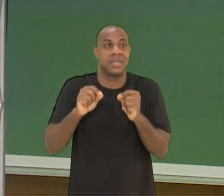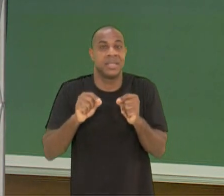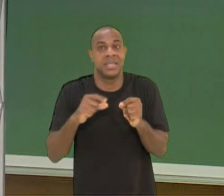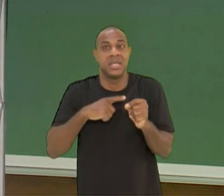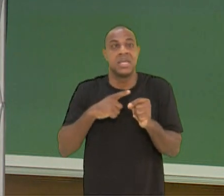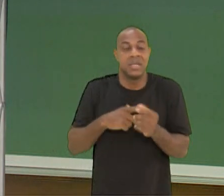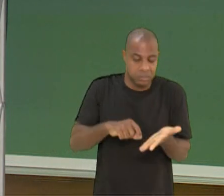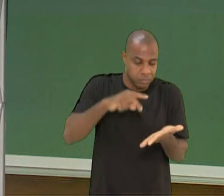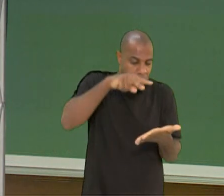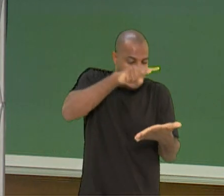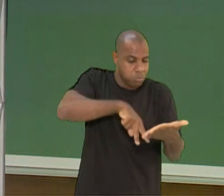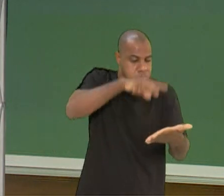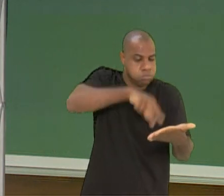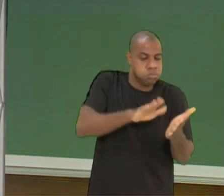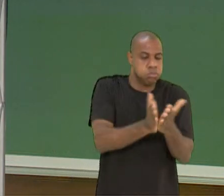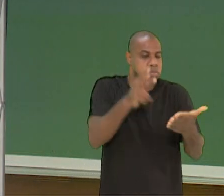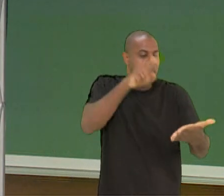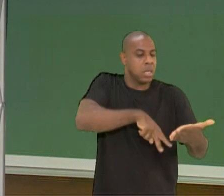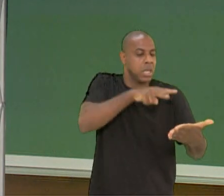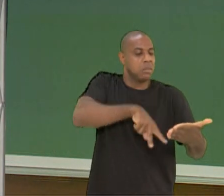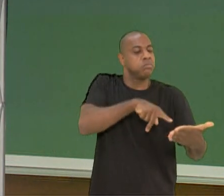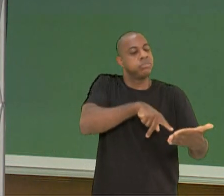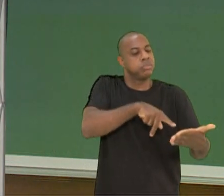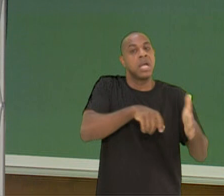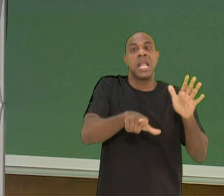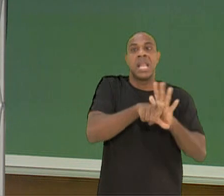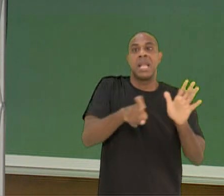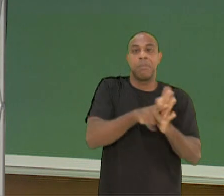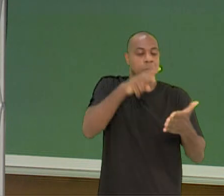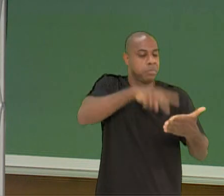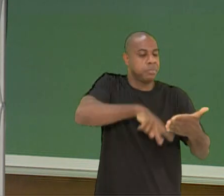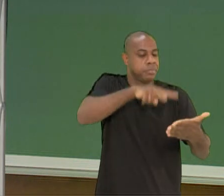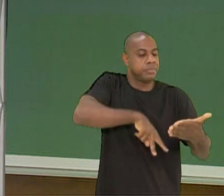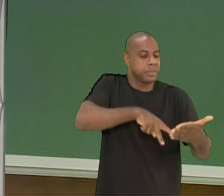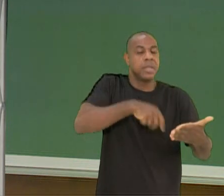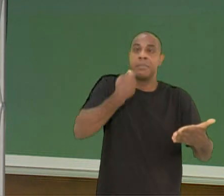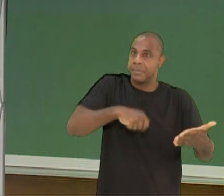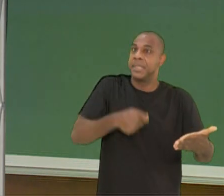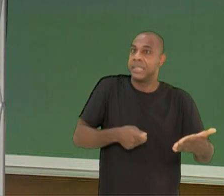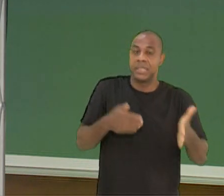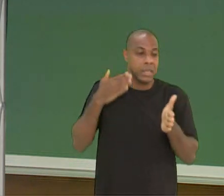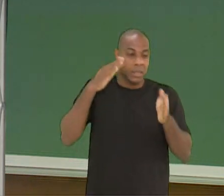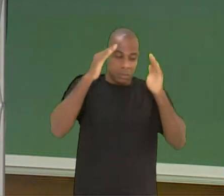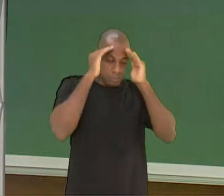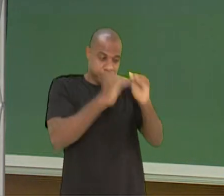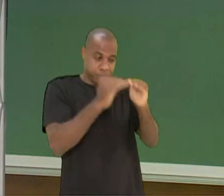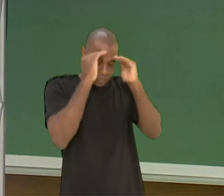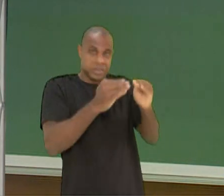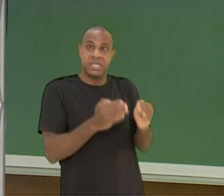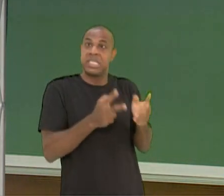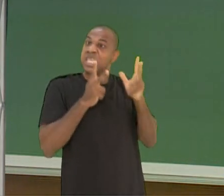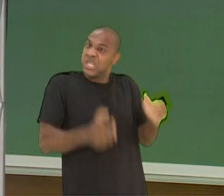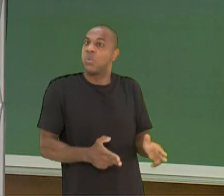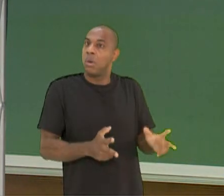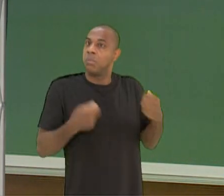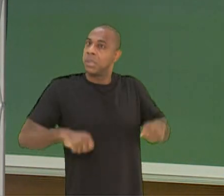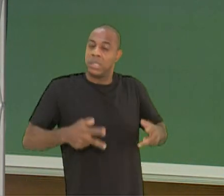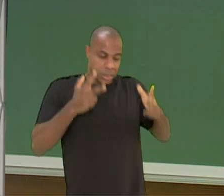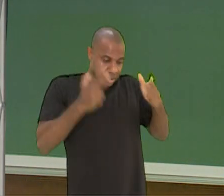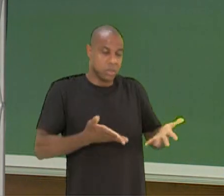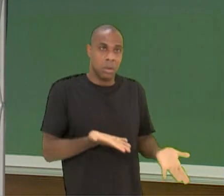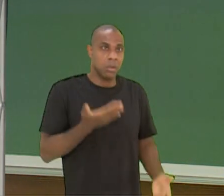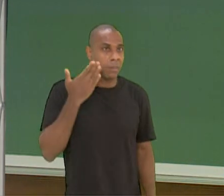está escrito no Alcorão deve ser cumprido literalmente, conforme está escrito. E ainda o uso